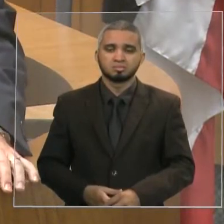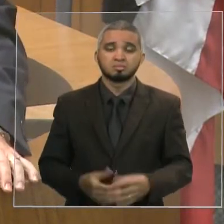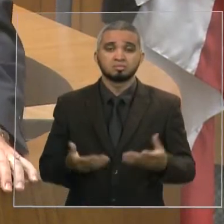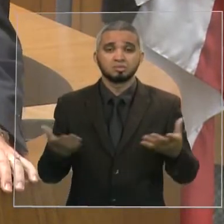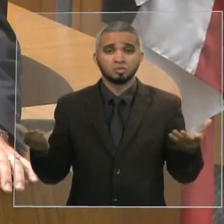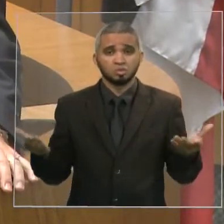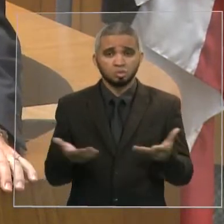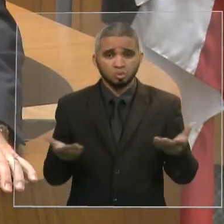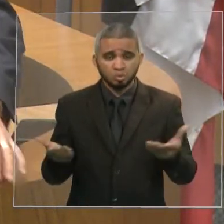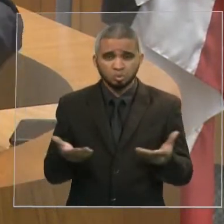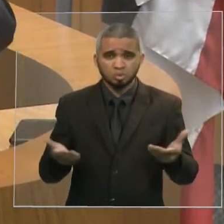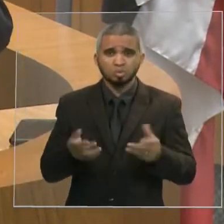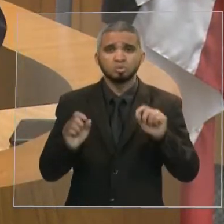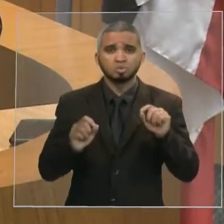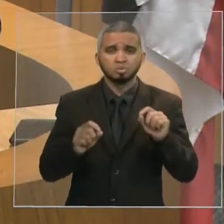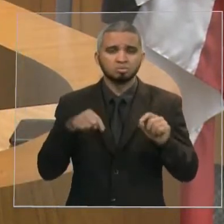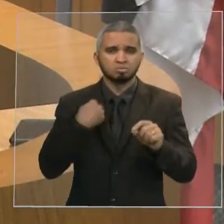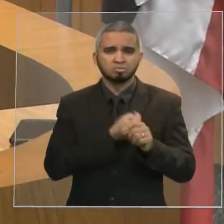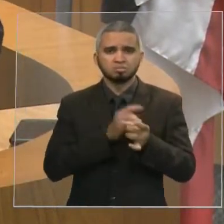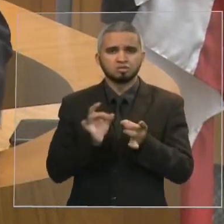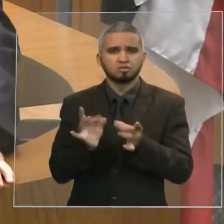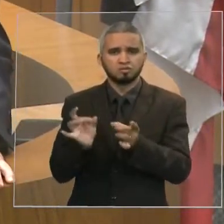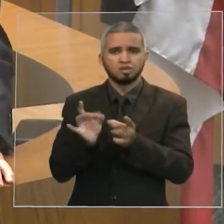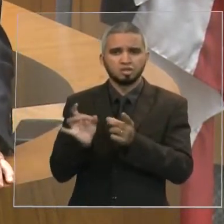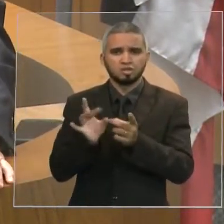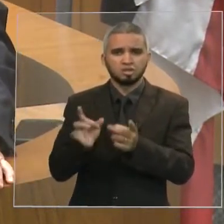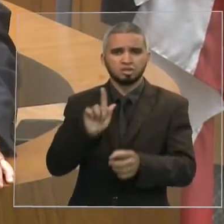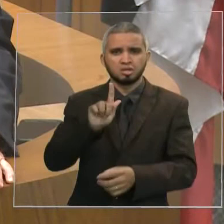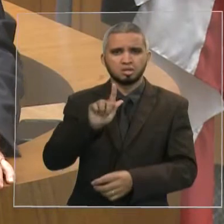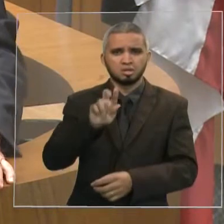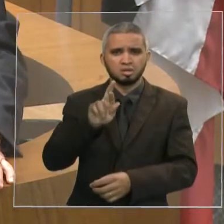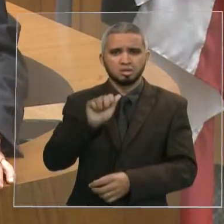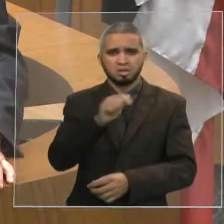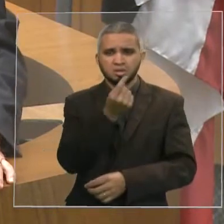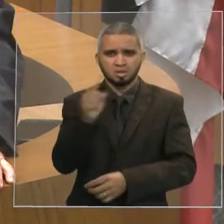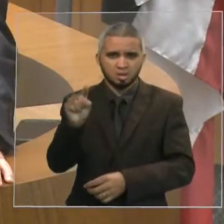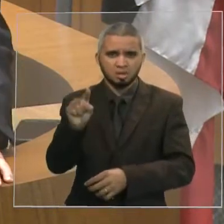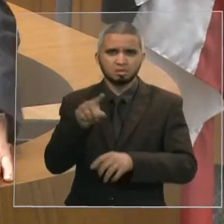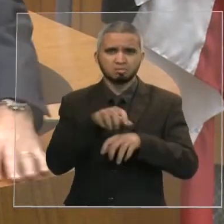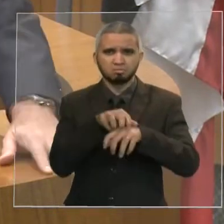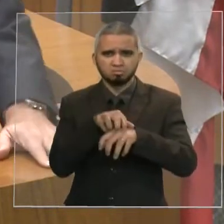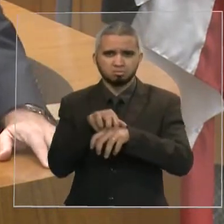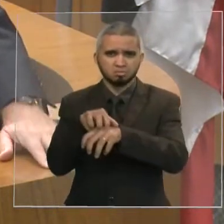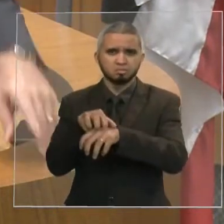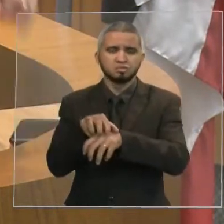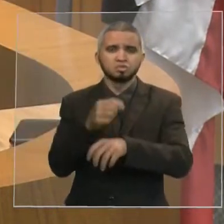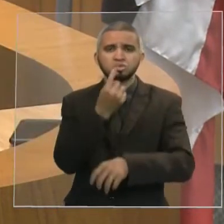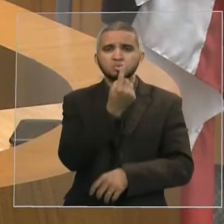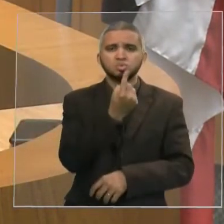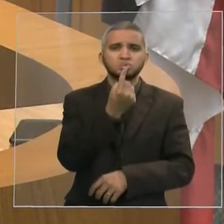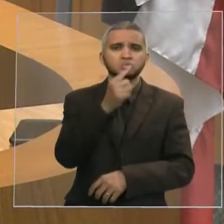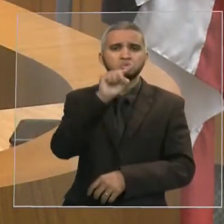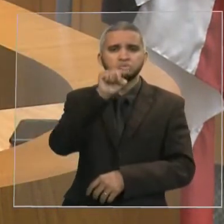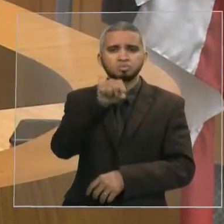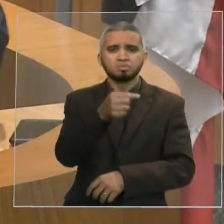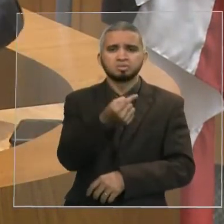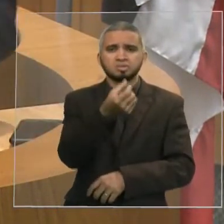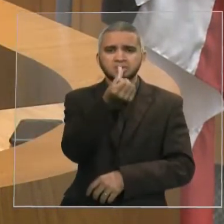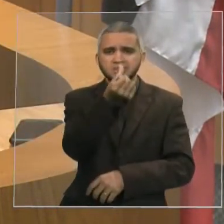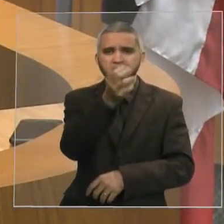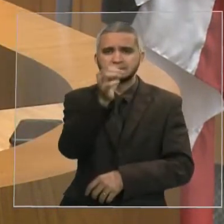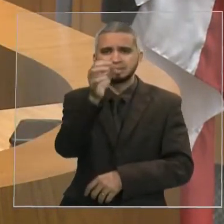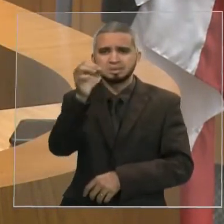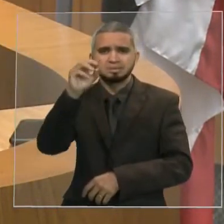exportação de grãos, há 5, 6 anos atrás, de 1 milhão e 600 mil toneladas, para mais de